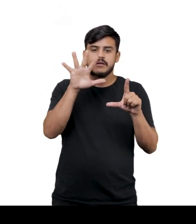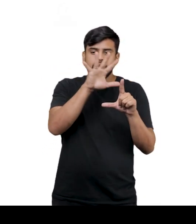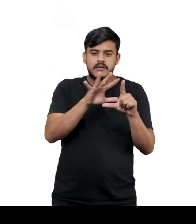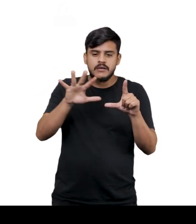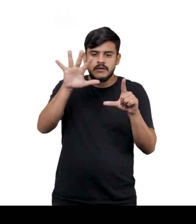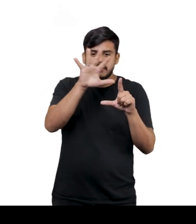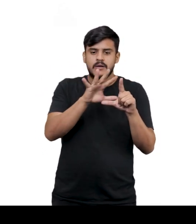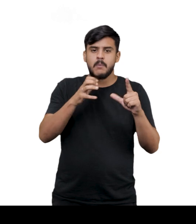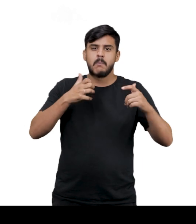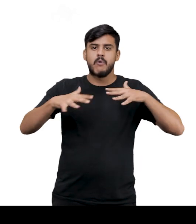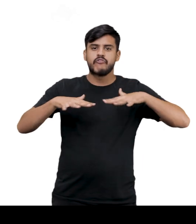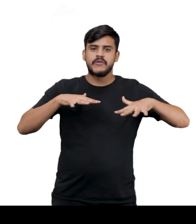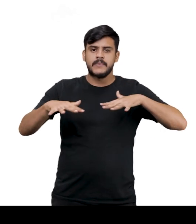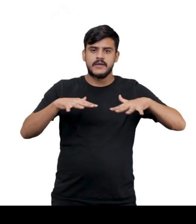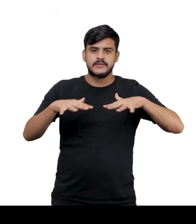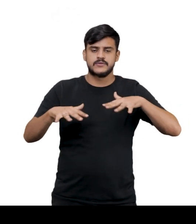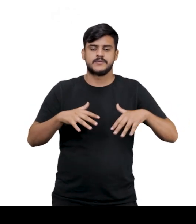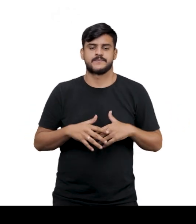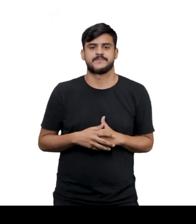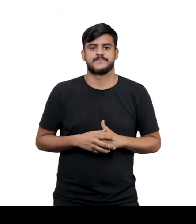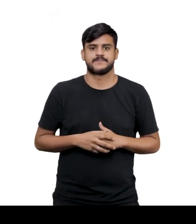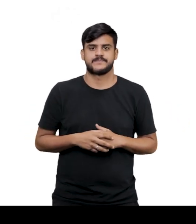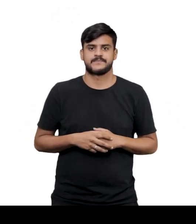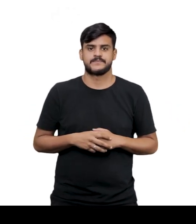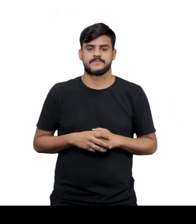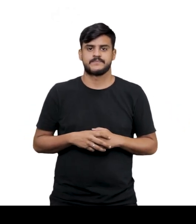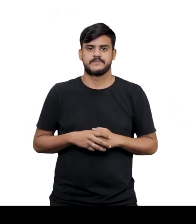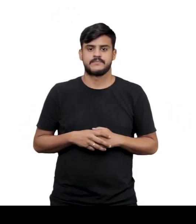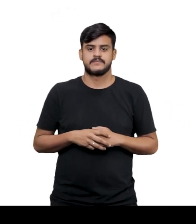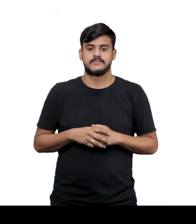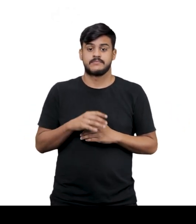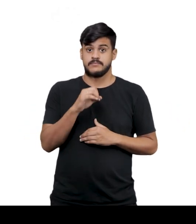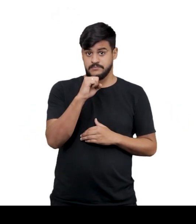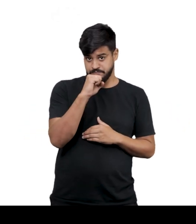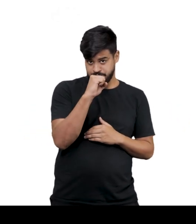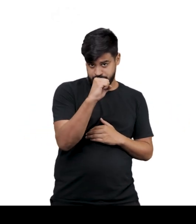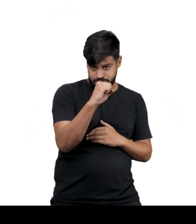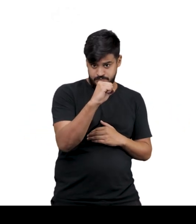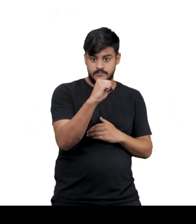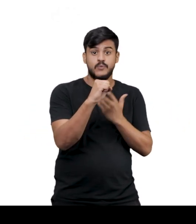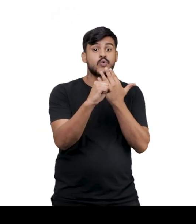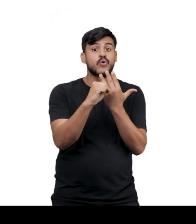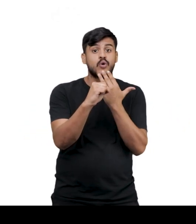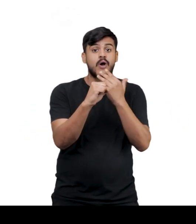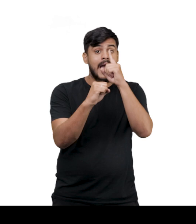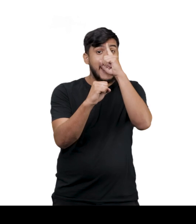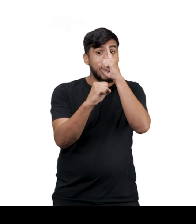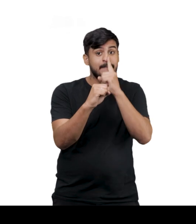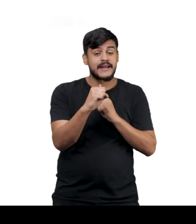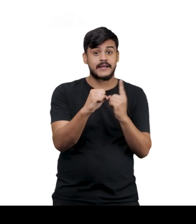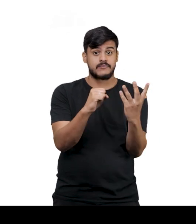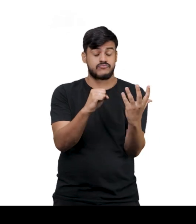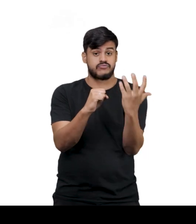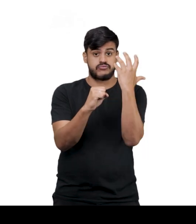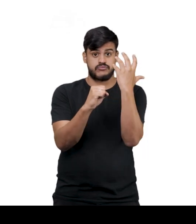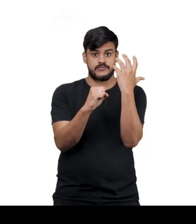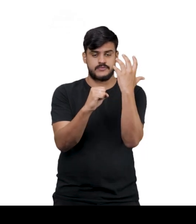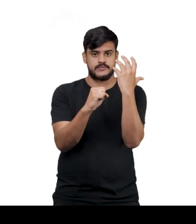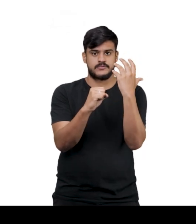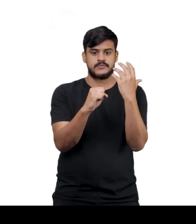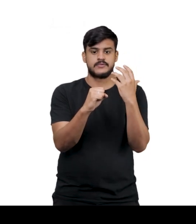em um efeito de profundidade e movimento. Na região central, a cor amarela